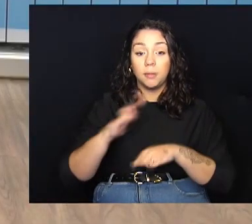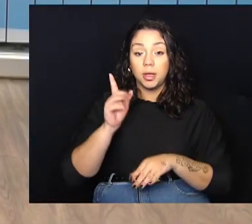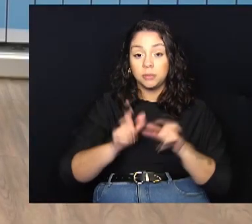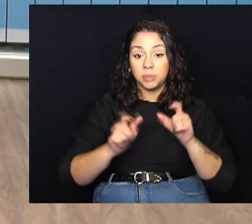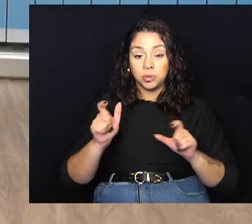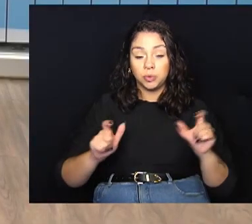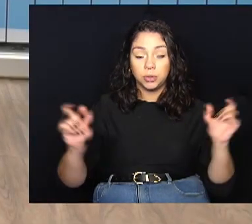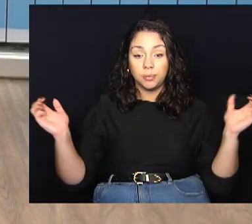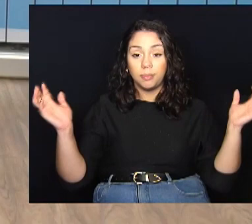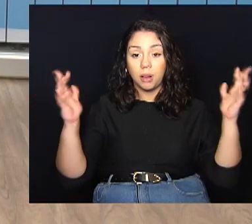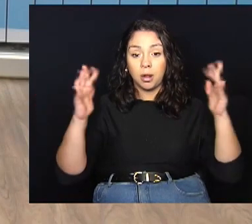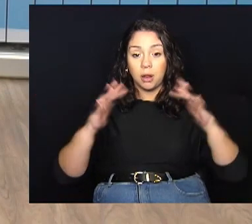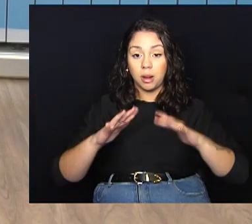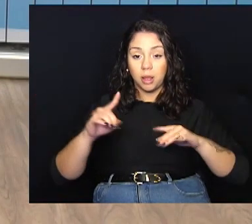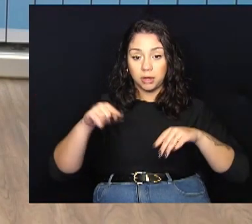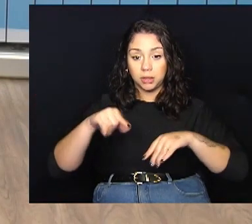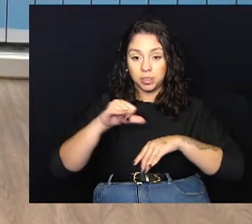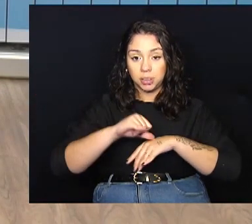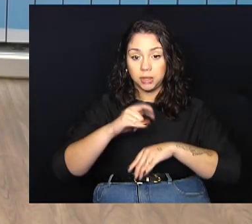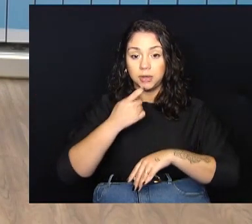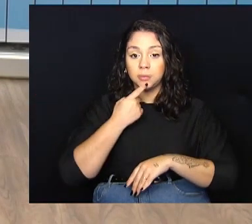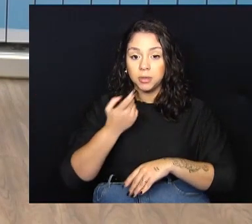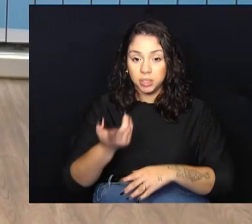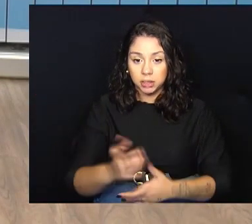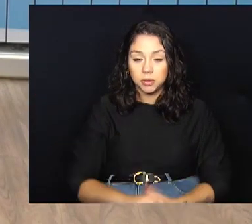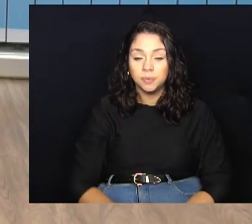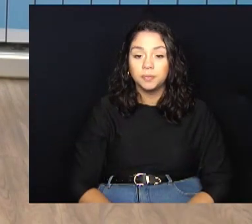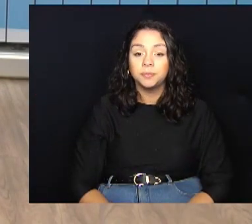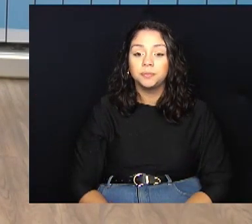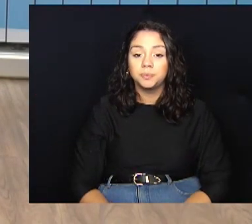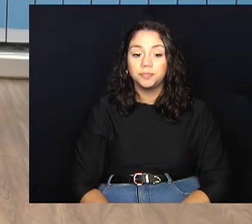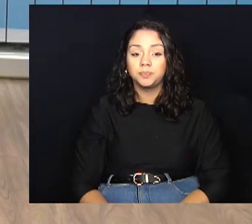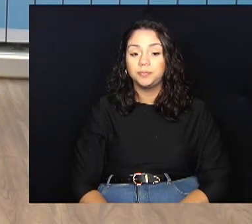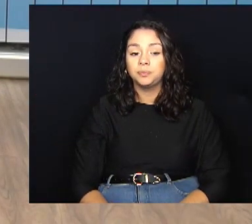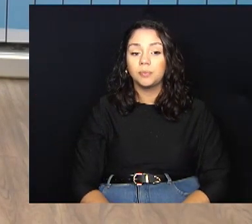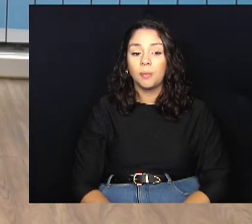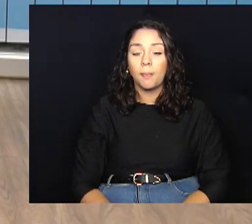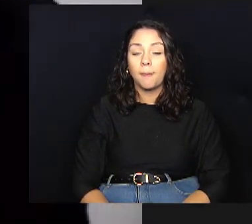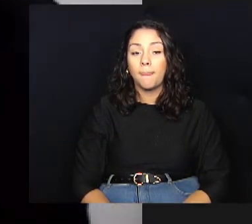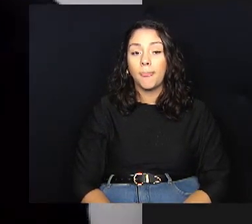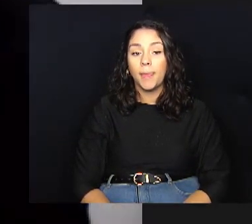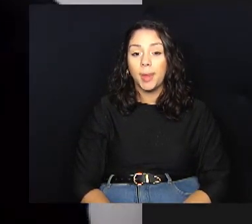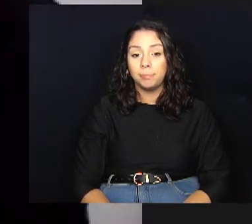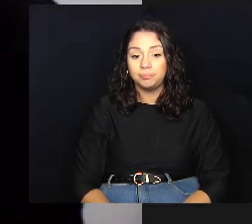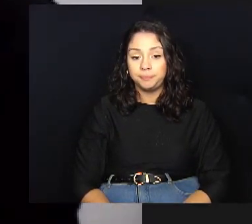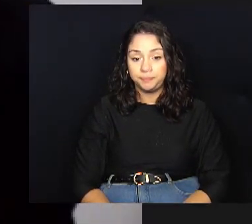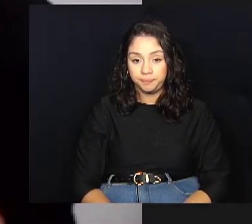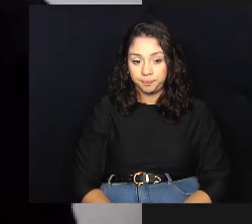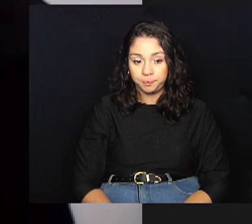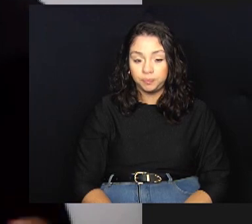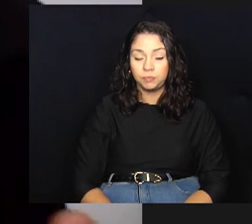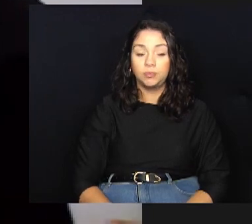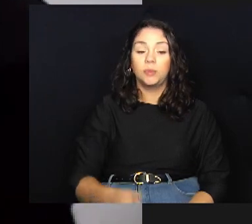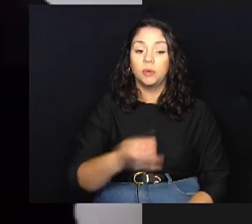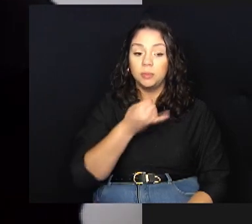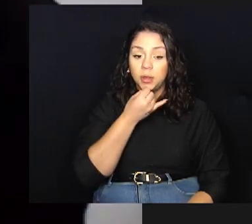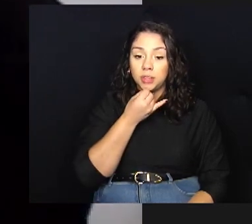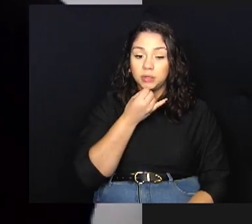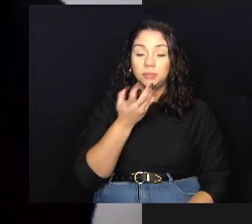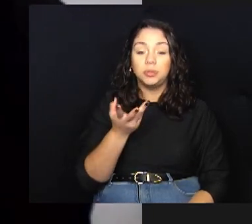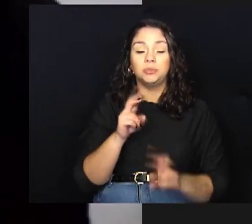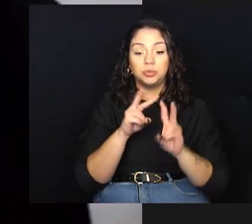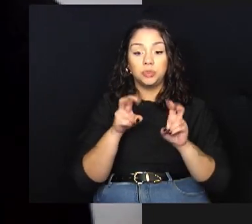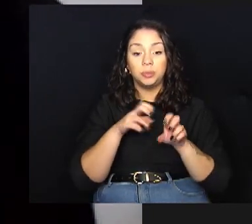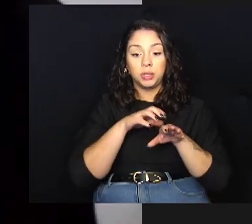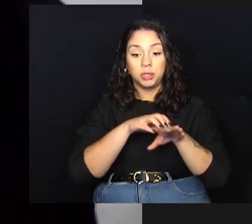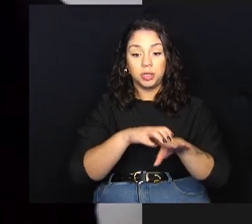metrópole exatamente né se a gente imagina que por exemplo a questão do transporte